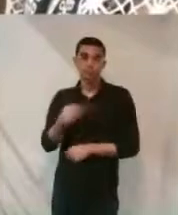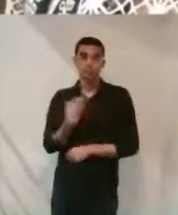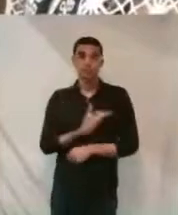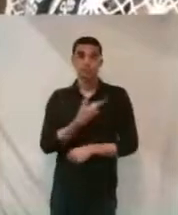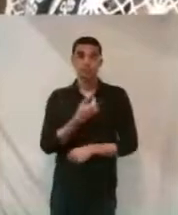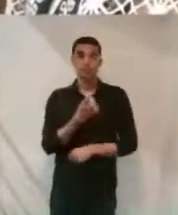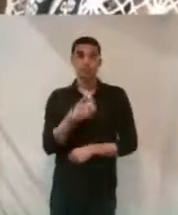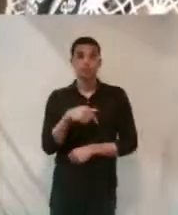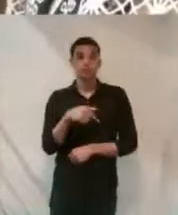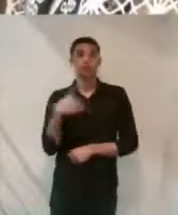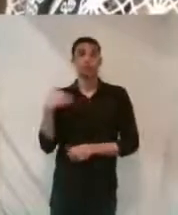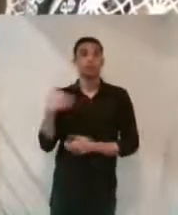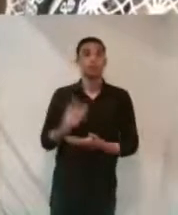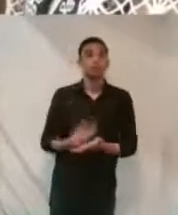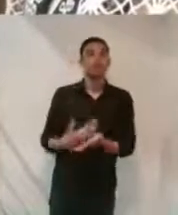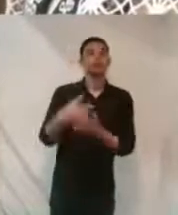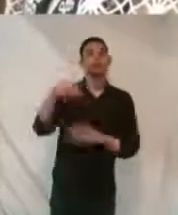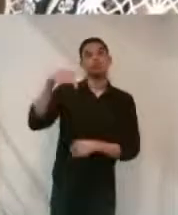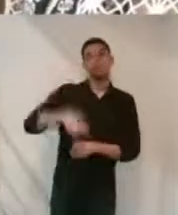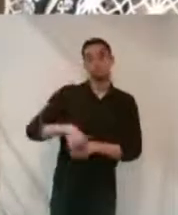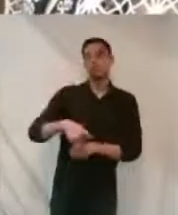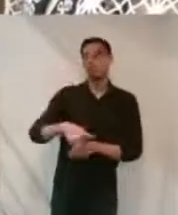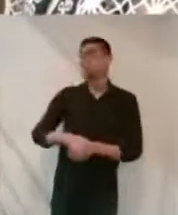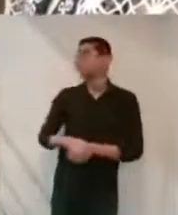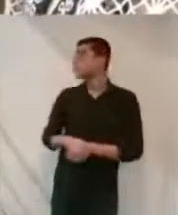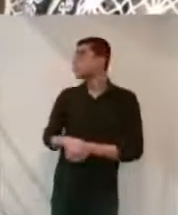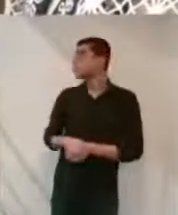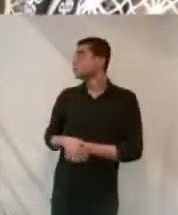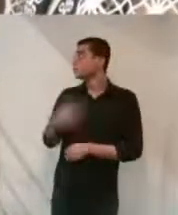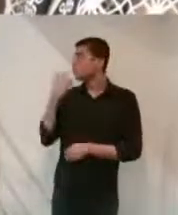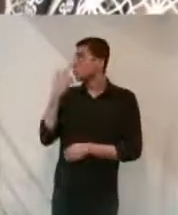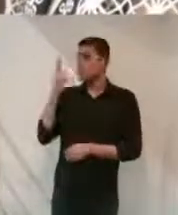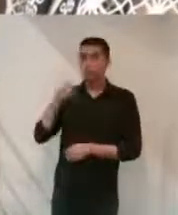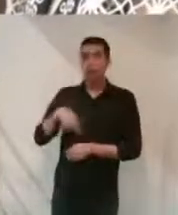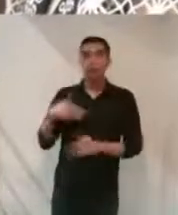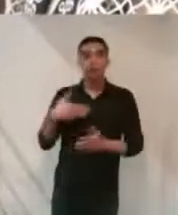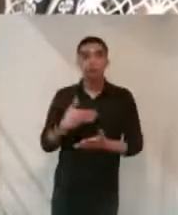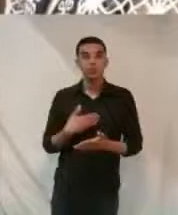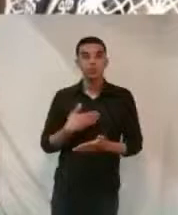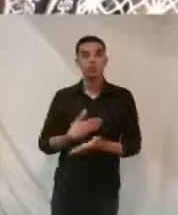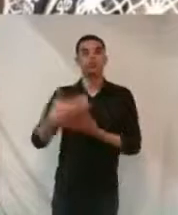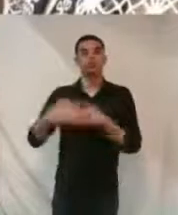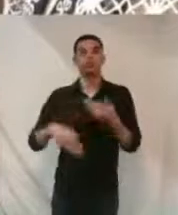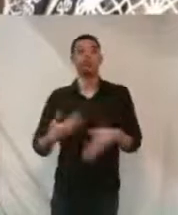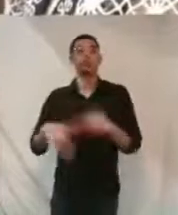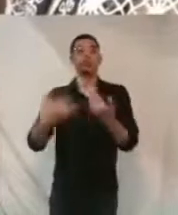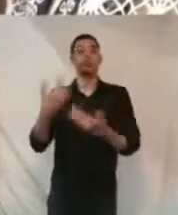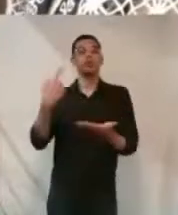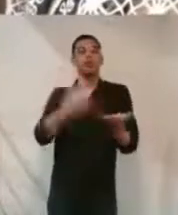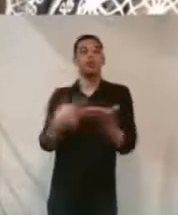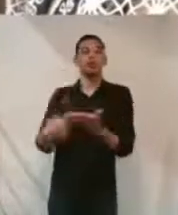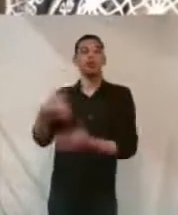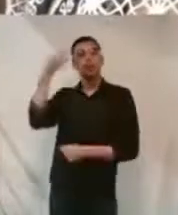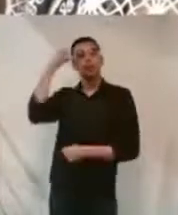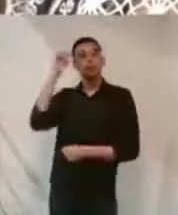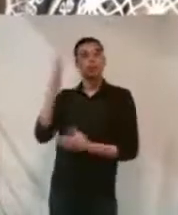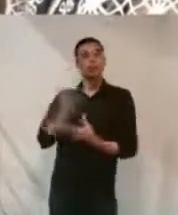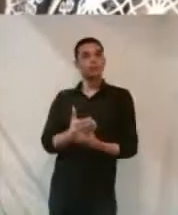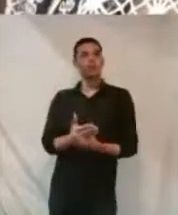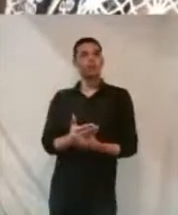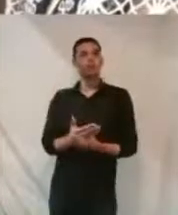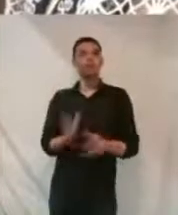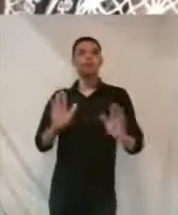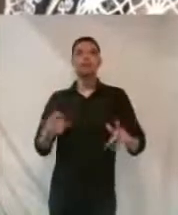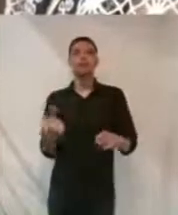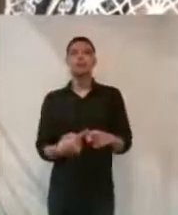no Brasil e se tornou, doutor Edilson, a invenção da roda e do fogo, de tanta polêmica que se deu. E por que uma quebra